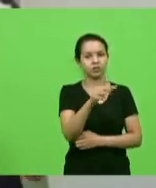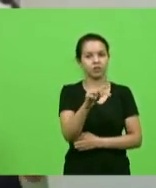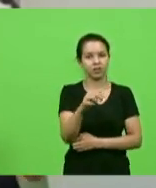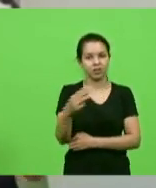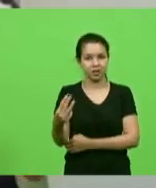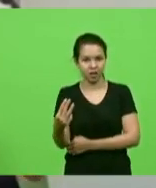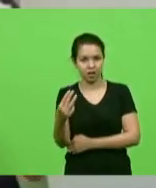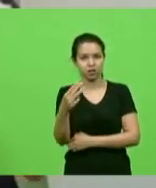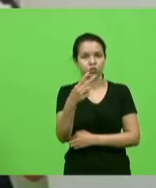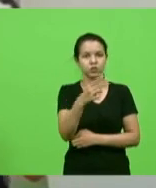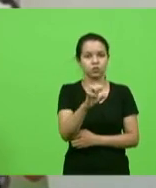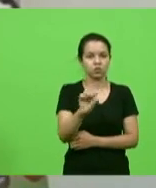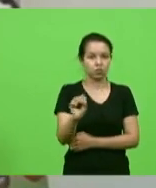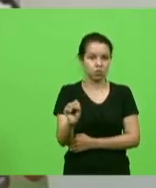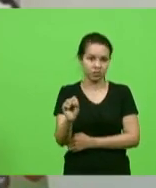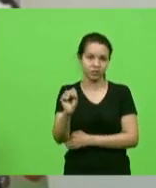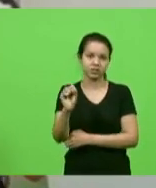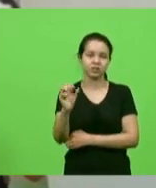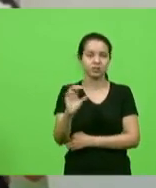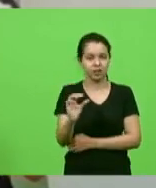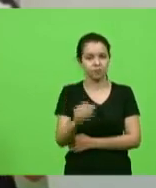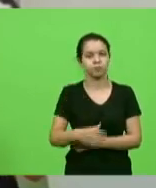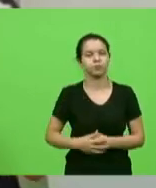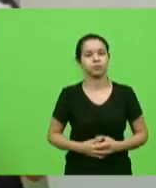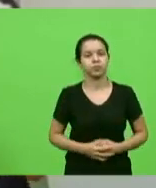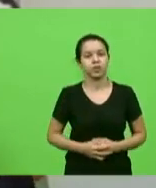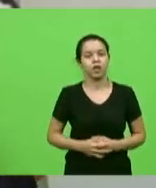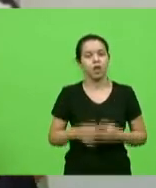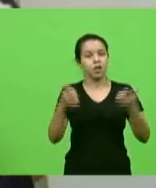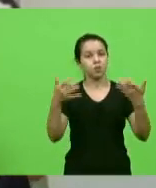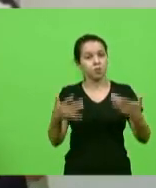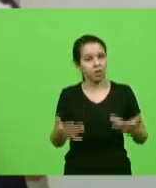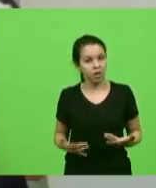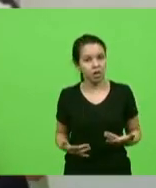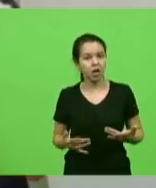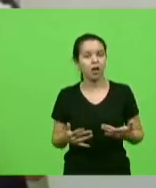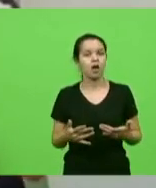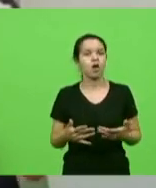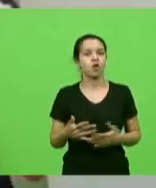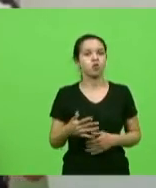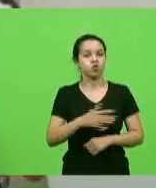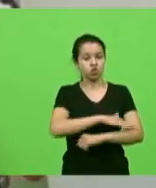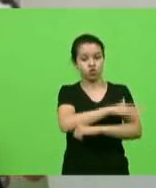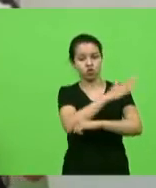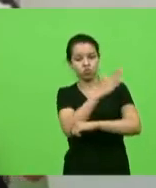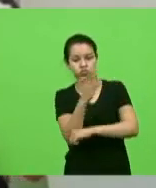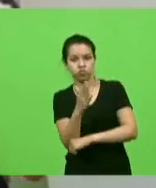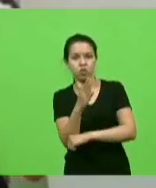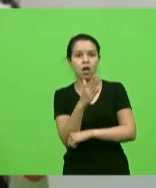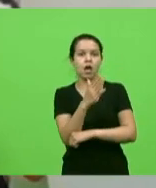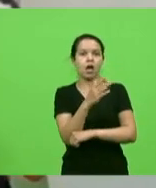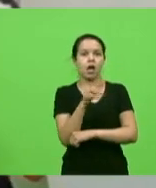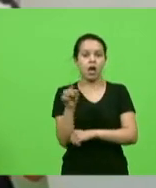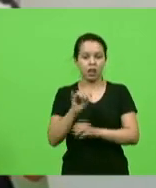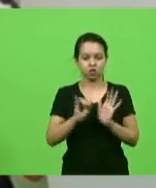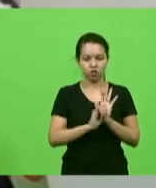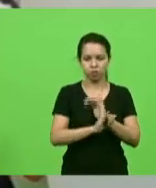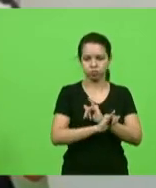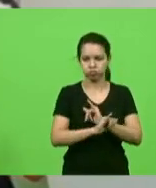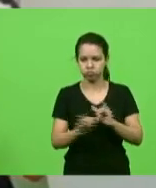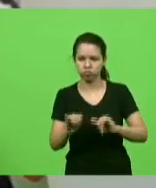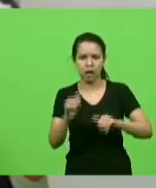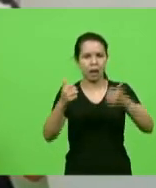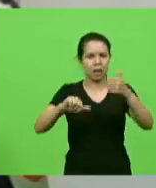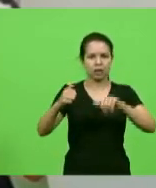reais e 58 centavos destacaram que menos um dia administração pública lançou edital analisou as propostas